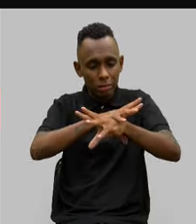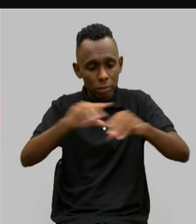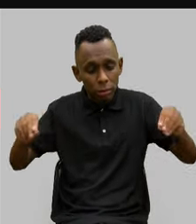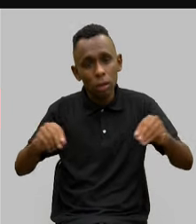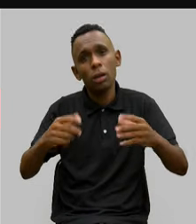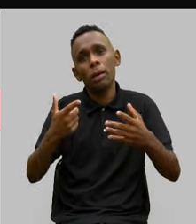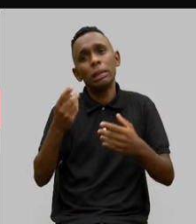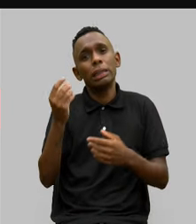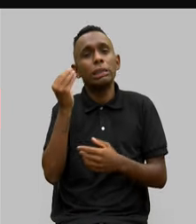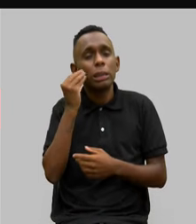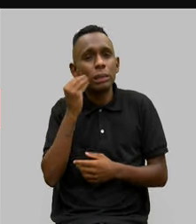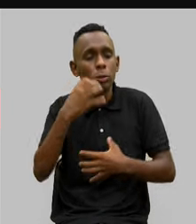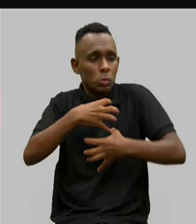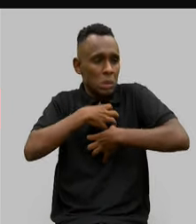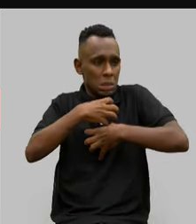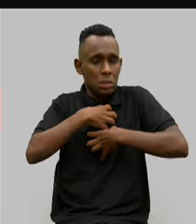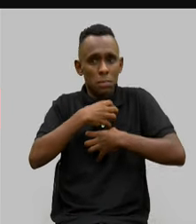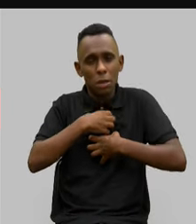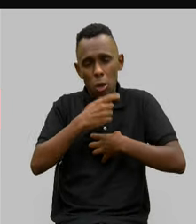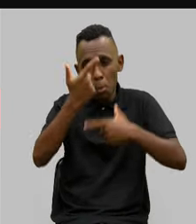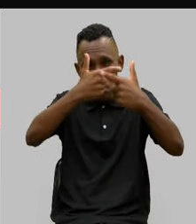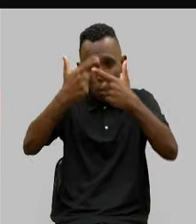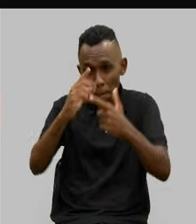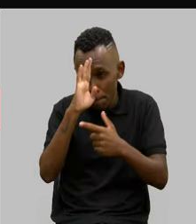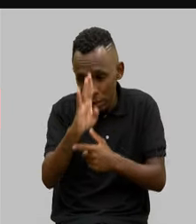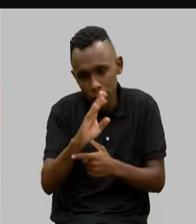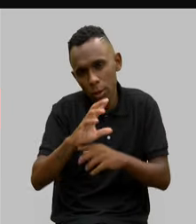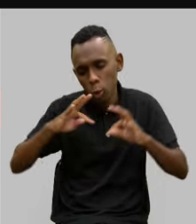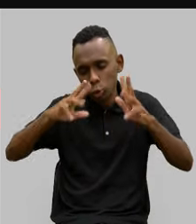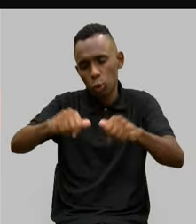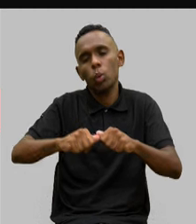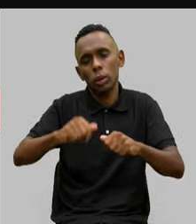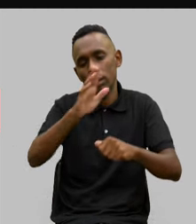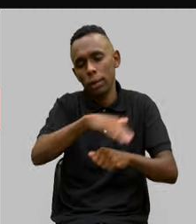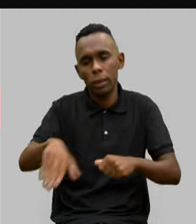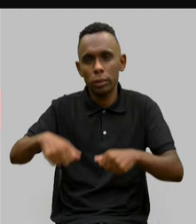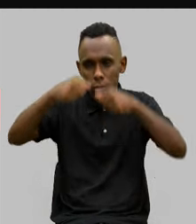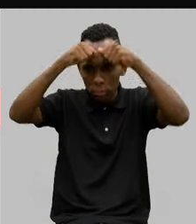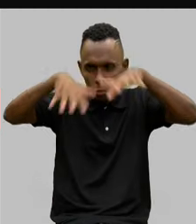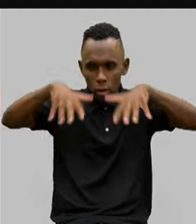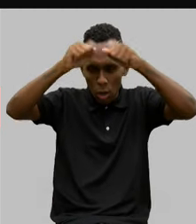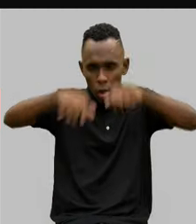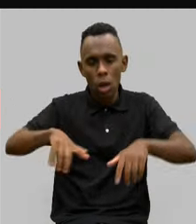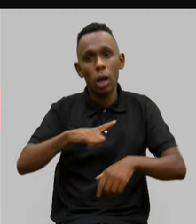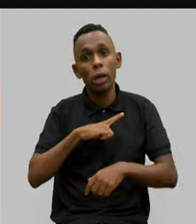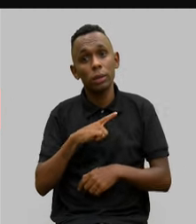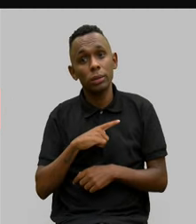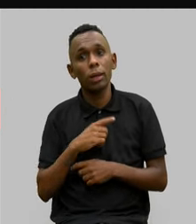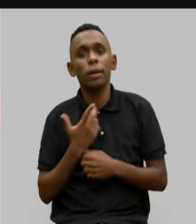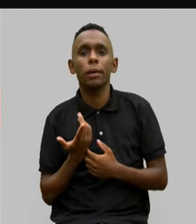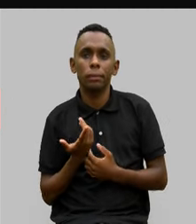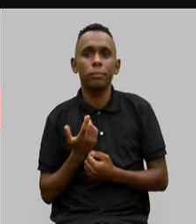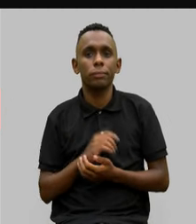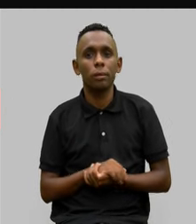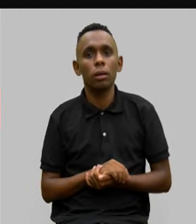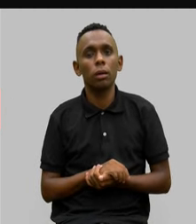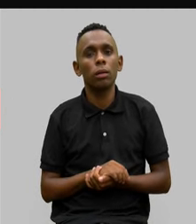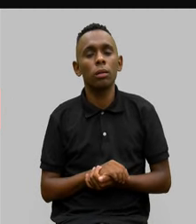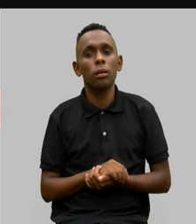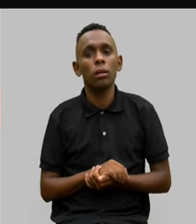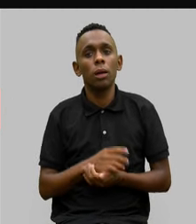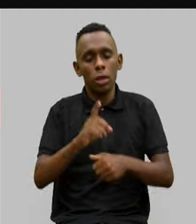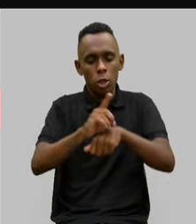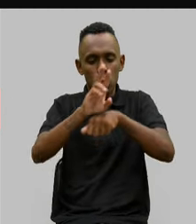principais eh problemas que toda criança autista tem bom E aí aí seguindo com meu doutorado